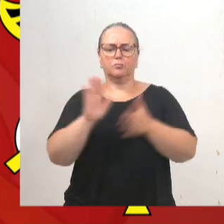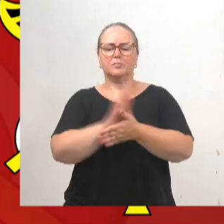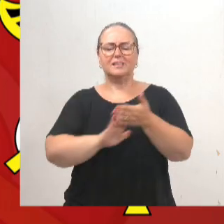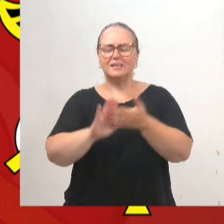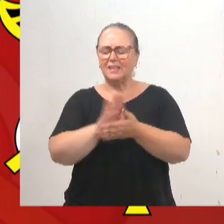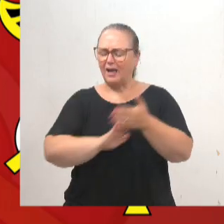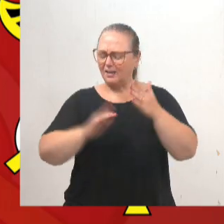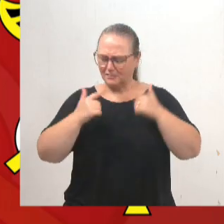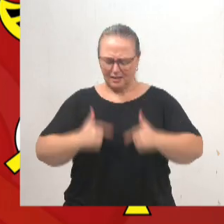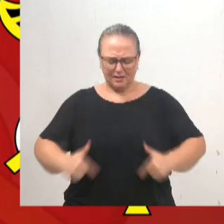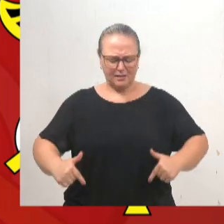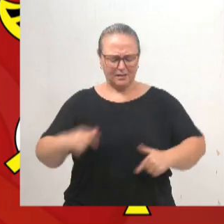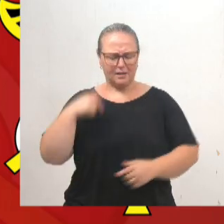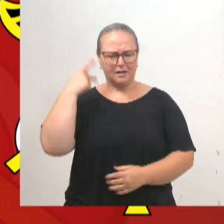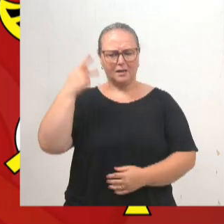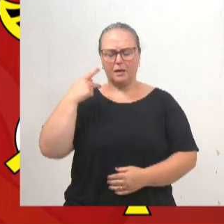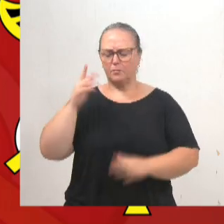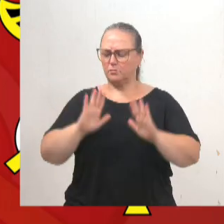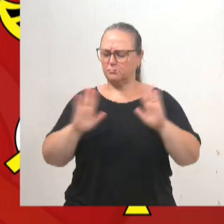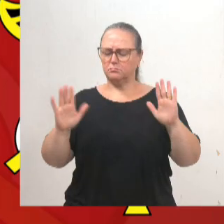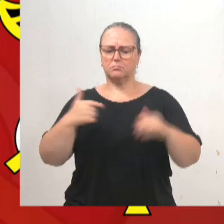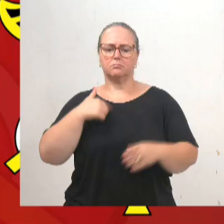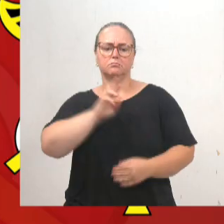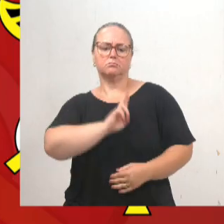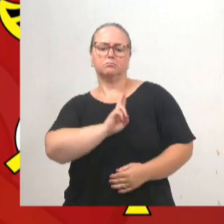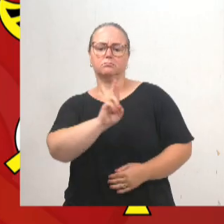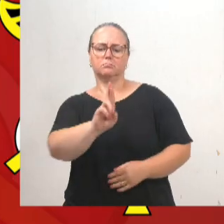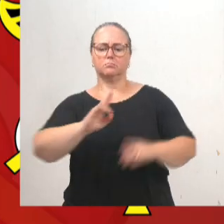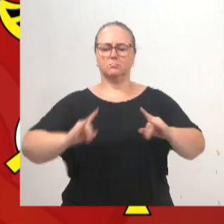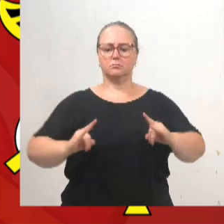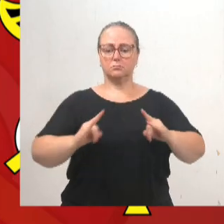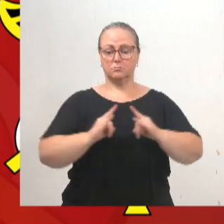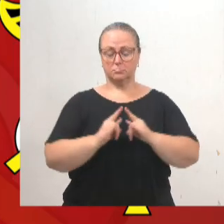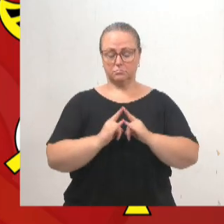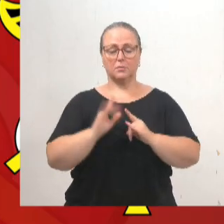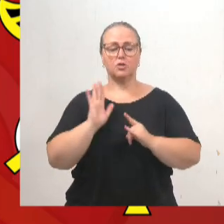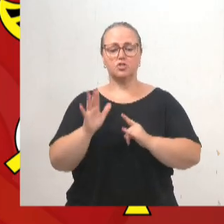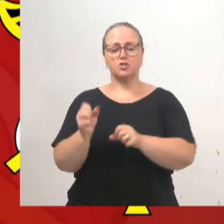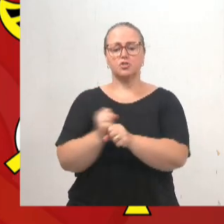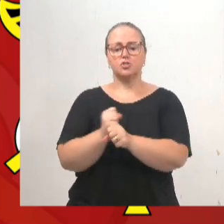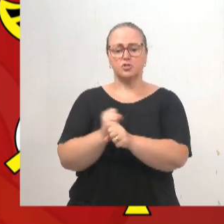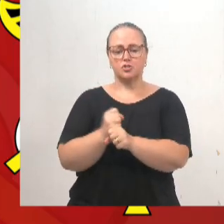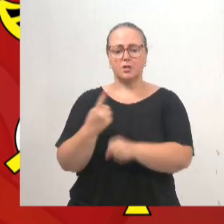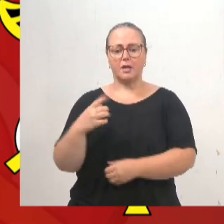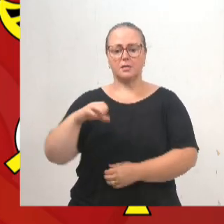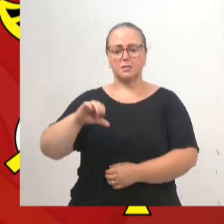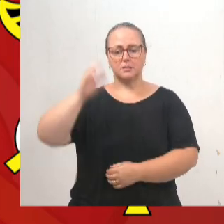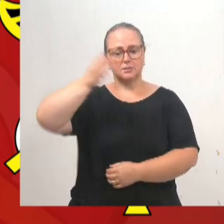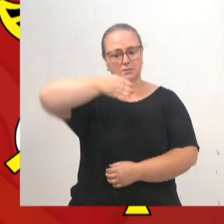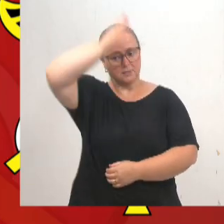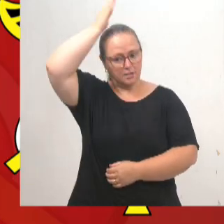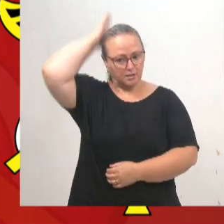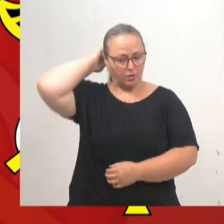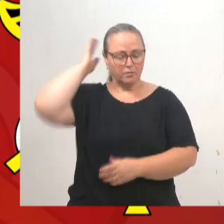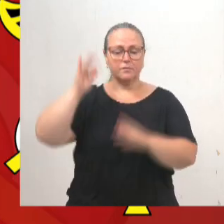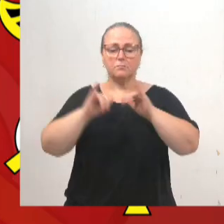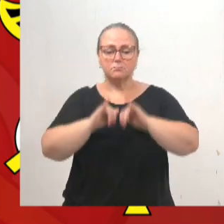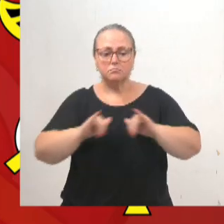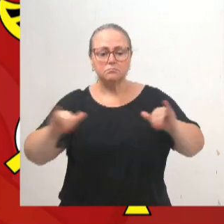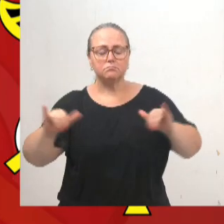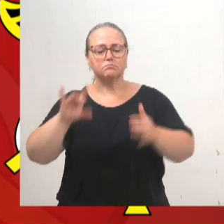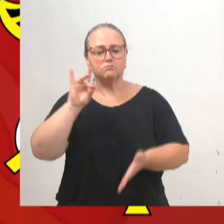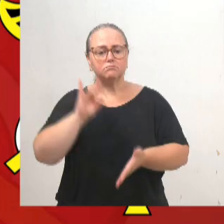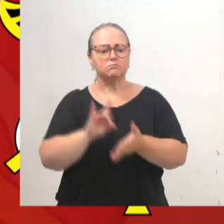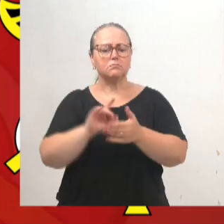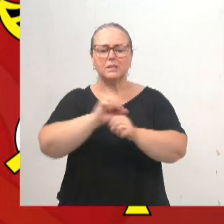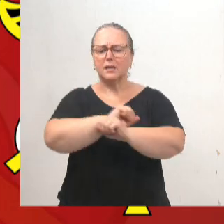político-partidário. Eu, na verdade, aqui eu represento a minha instituição, a qual sirvo há 19 anos, e quero sim trazer essas informações de maneira muito transparente, tanto